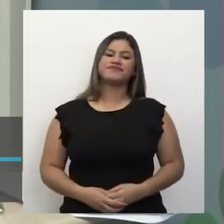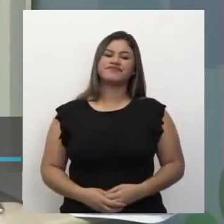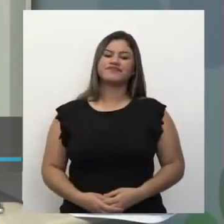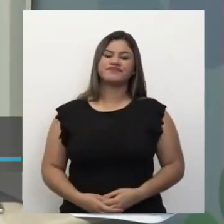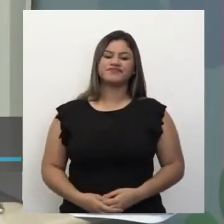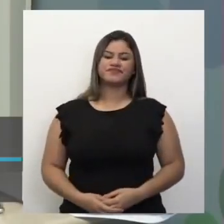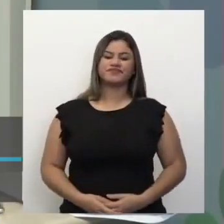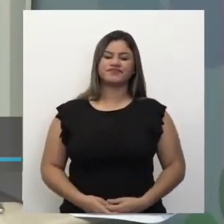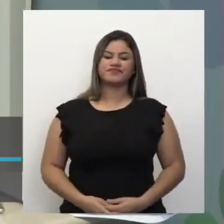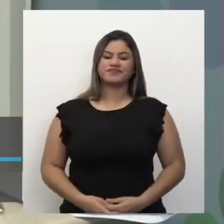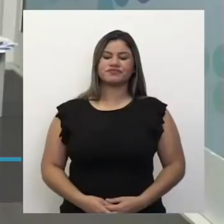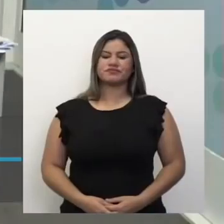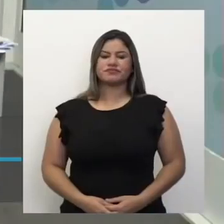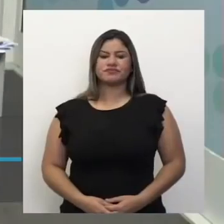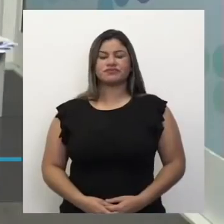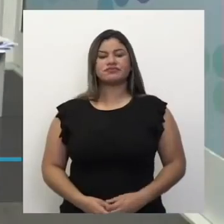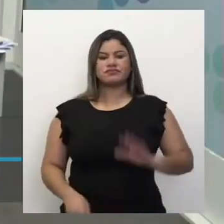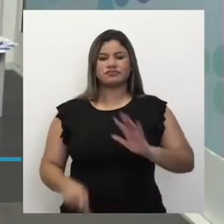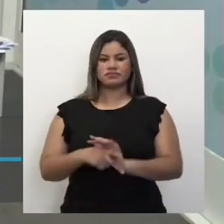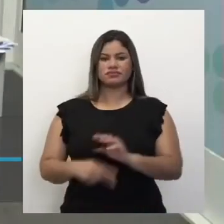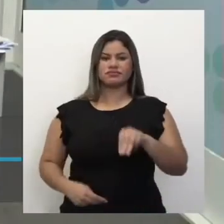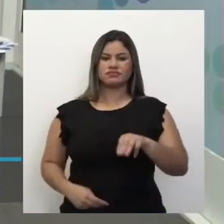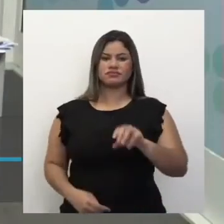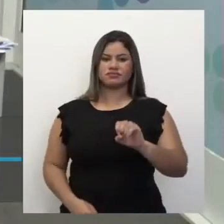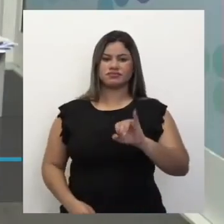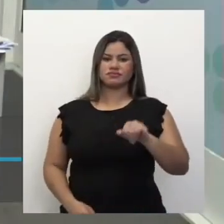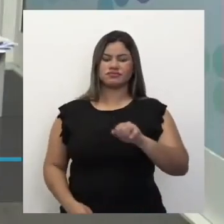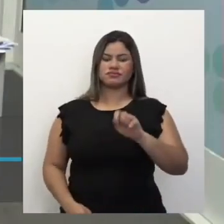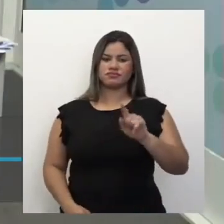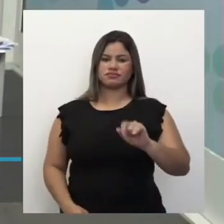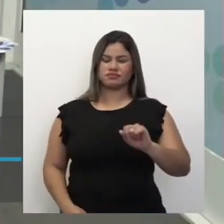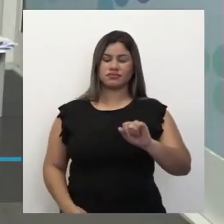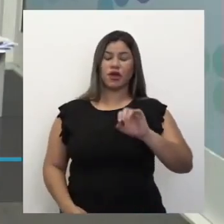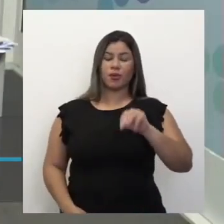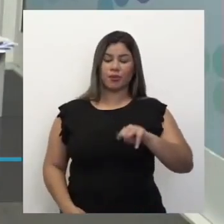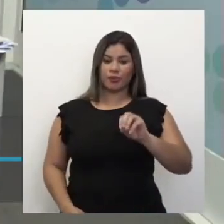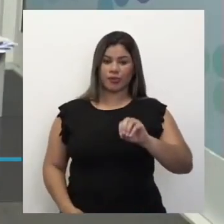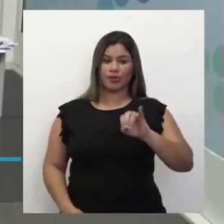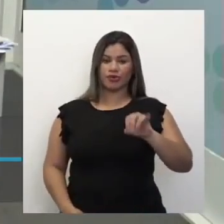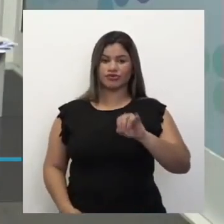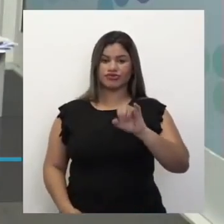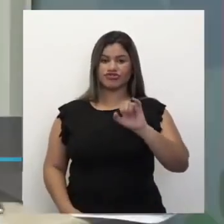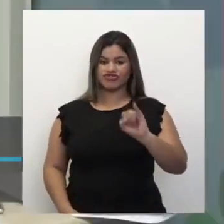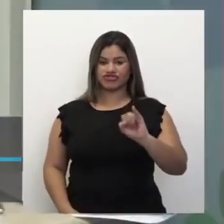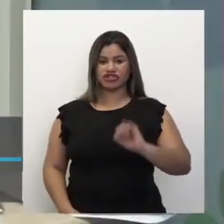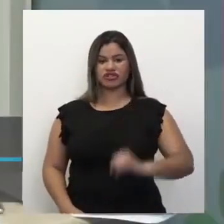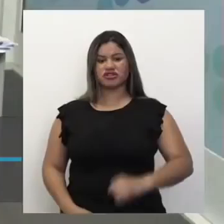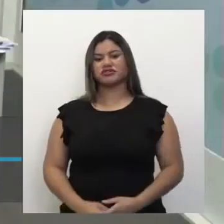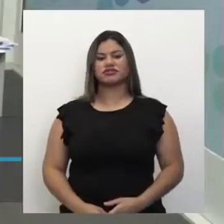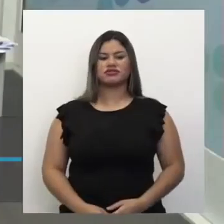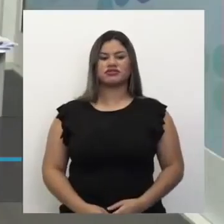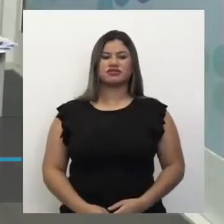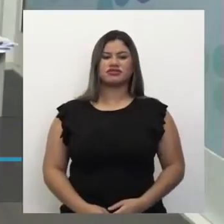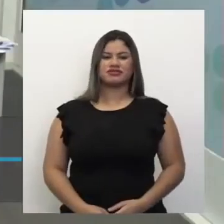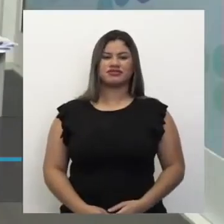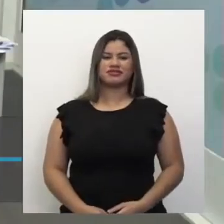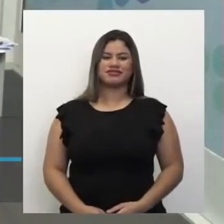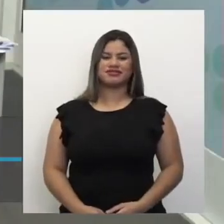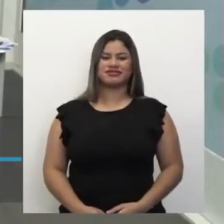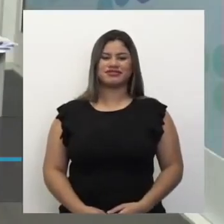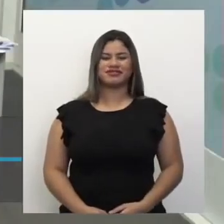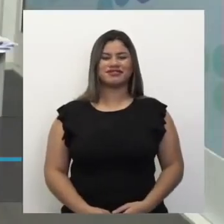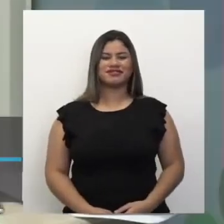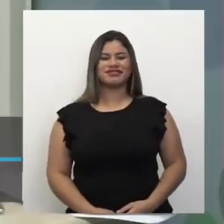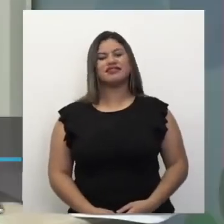maioria é de Mogi? É Mogi Guaçu, se eu não me engano. Mogi Guaçu. Ele colocou assim, ó, a maioria Mogi Mirim, ali do lado, né?